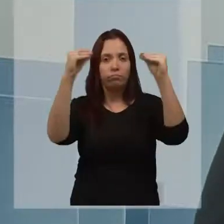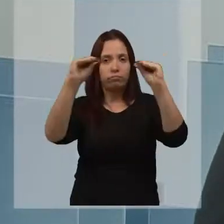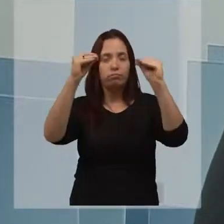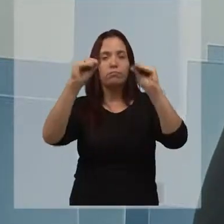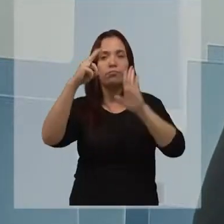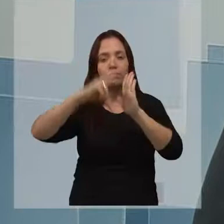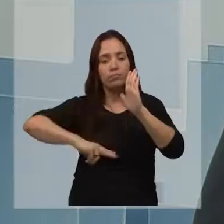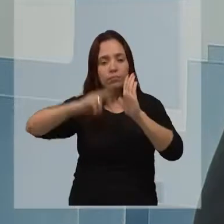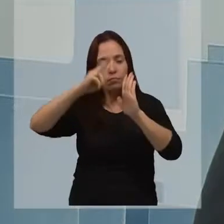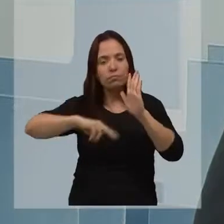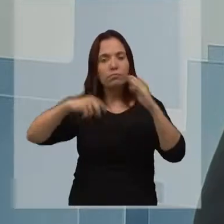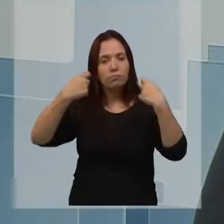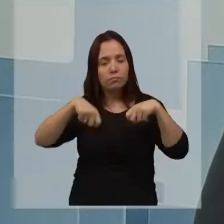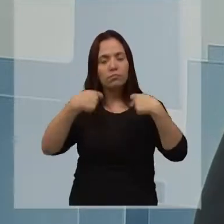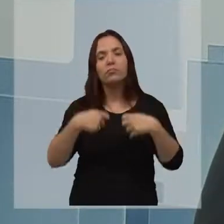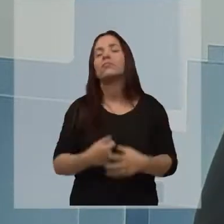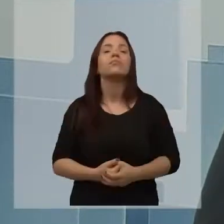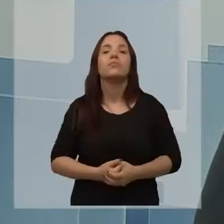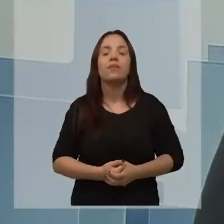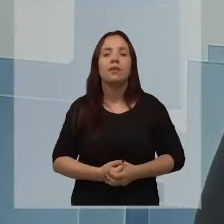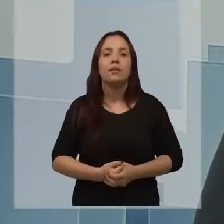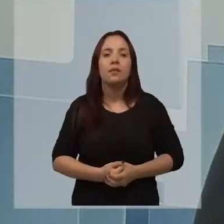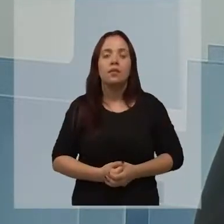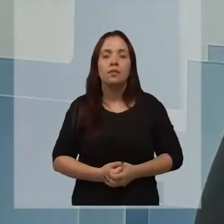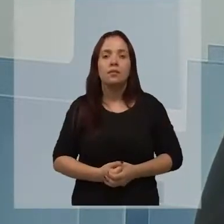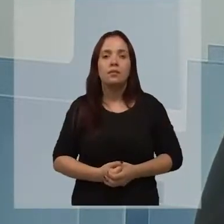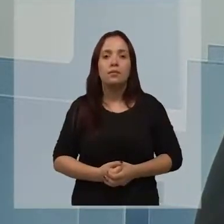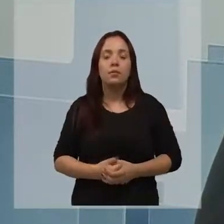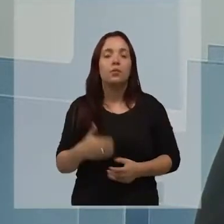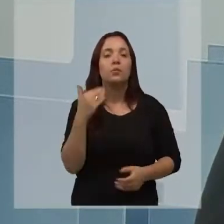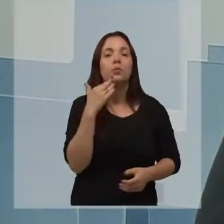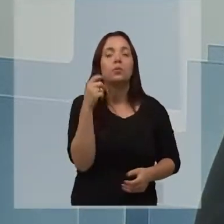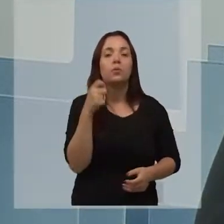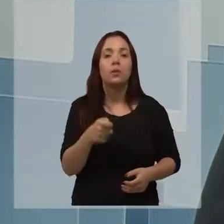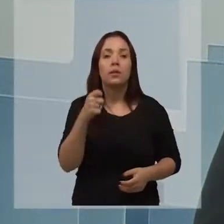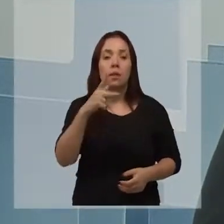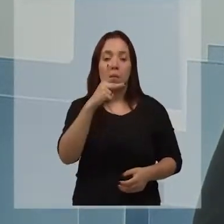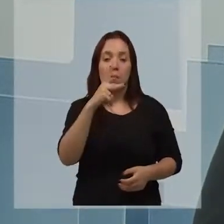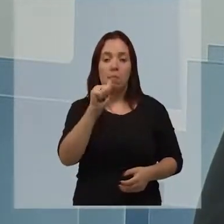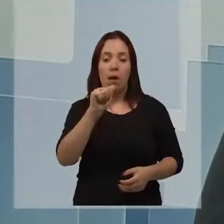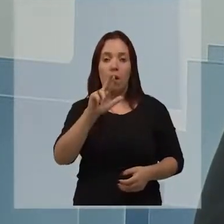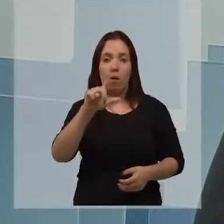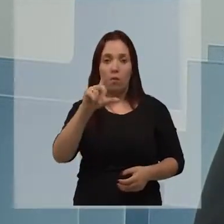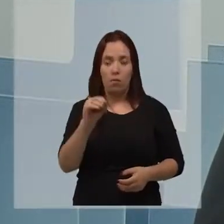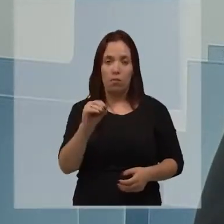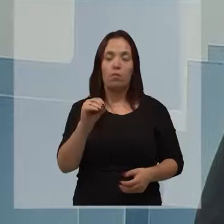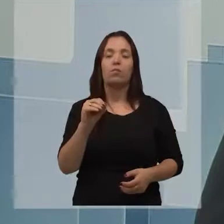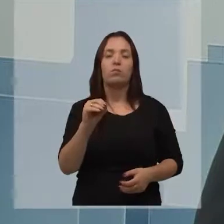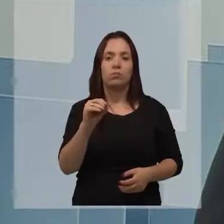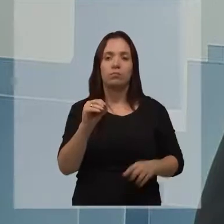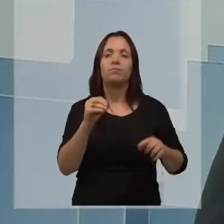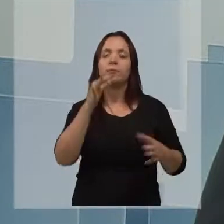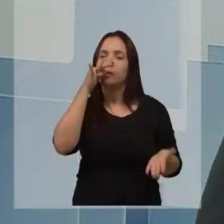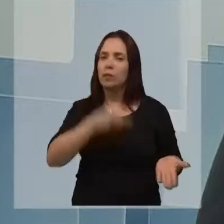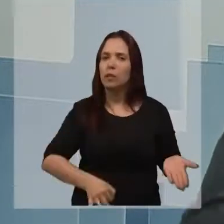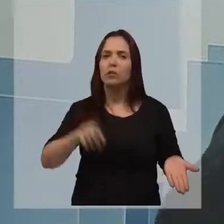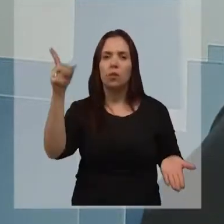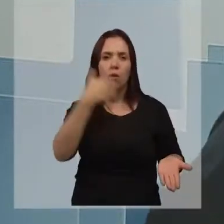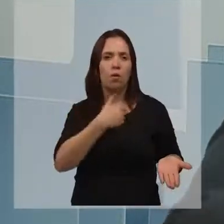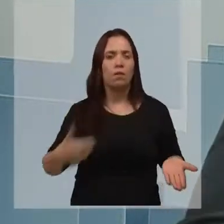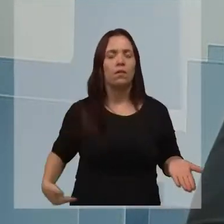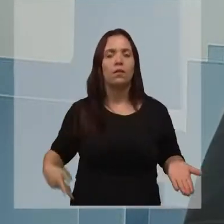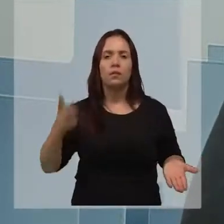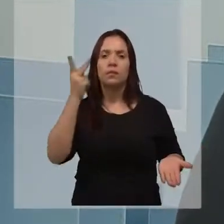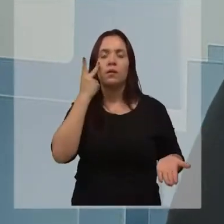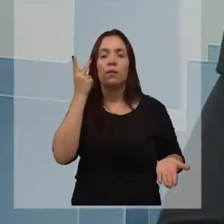dar a fonte. O juiz Paulo Sorci fez críticas ao governo de São Paulo e disse que, abre